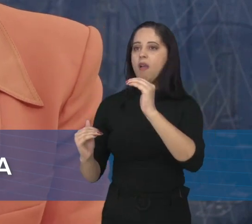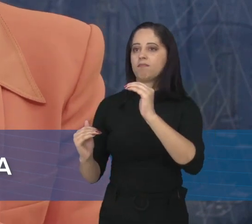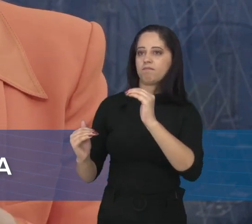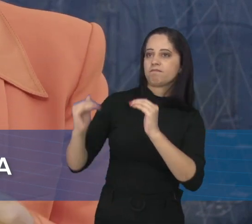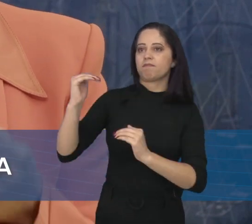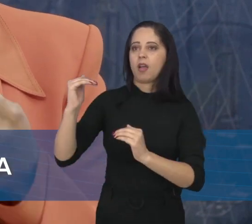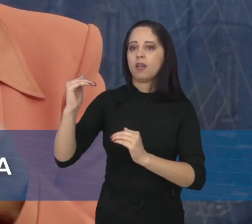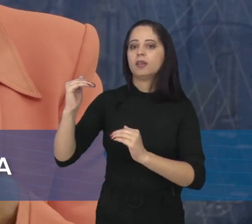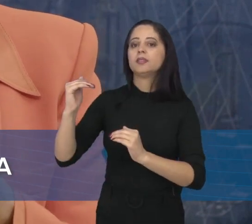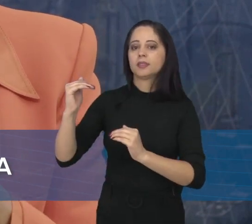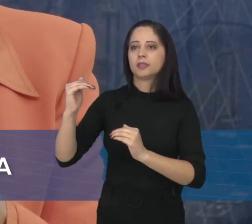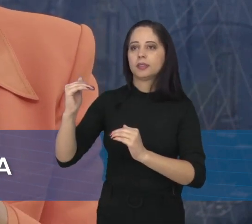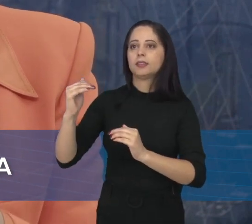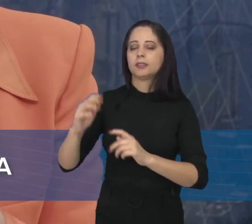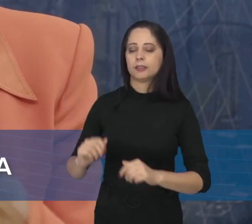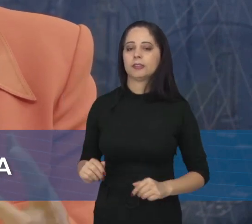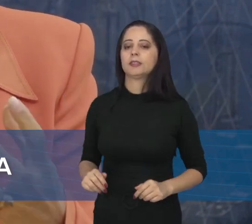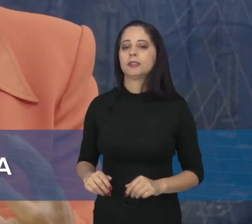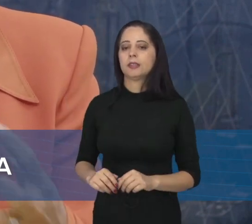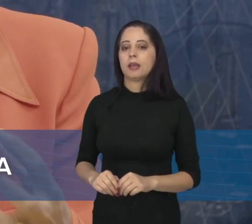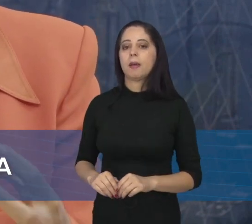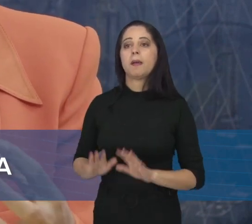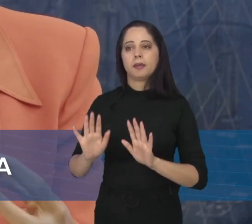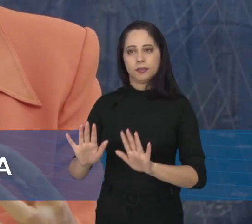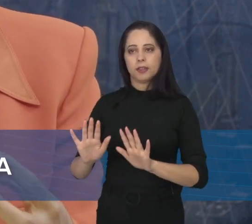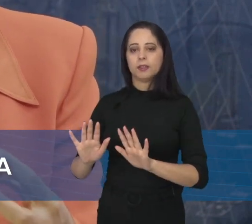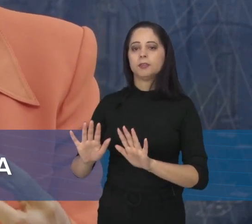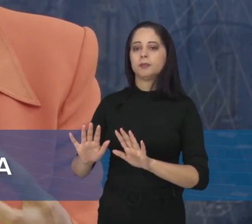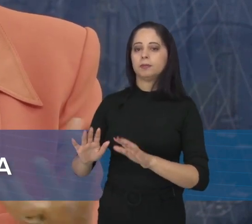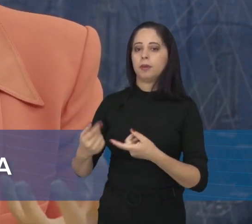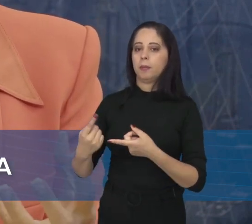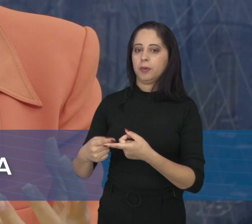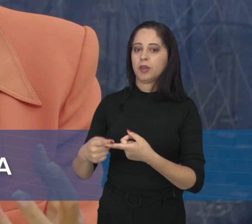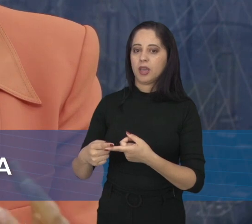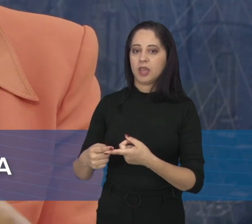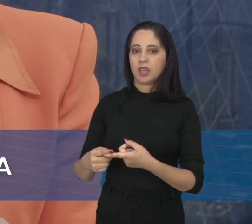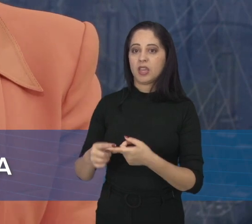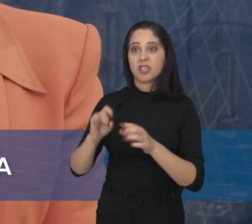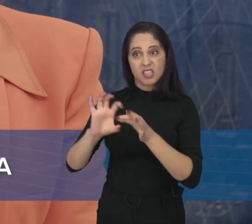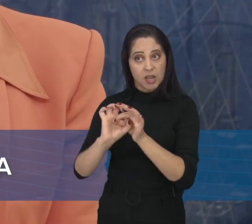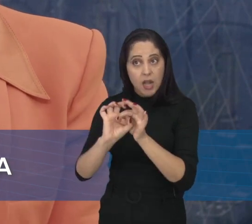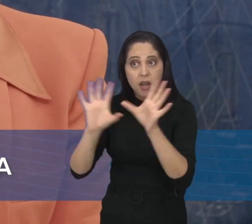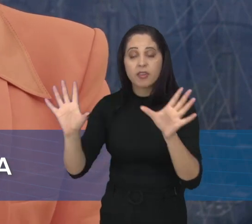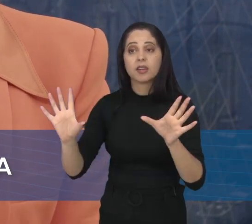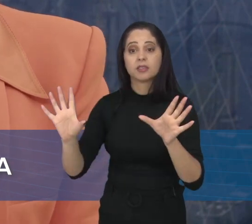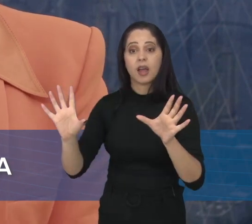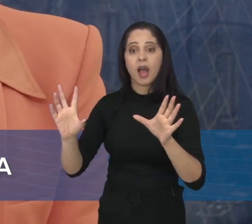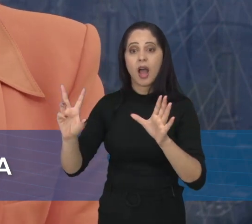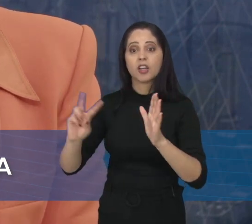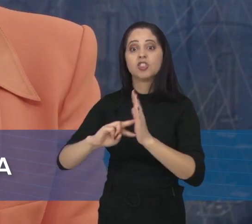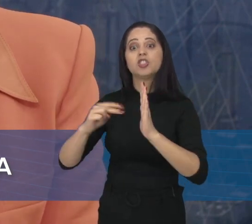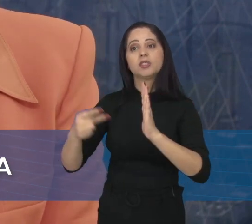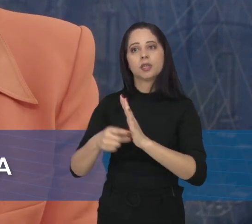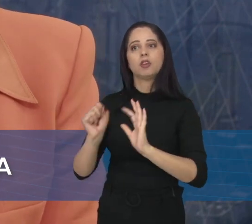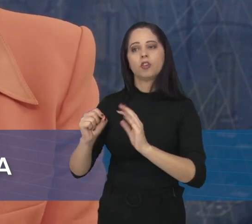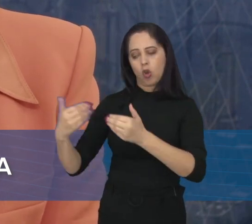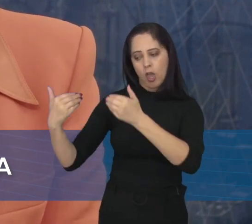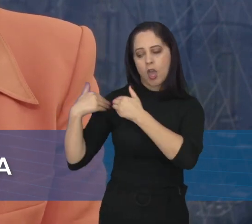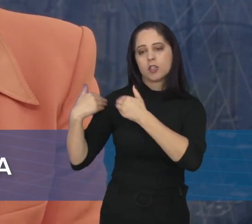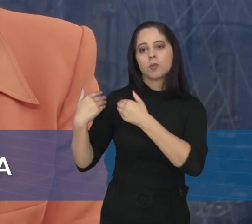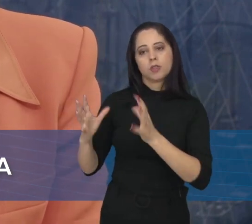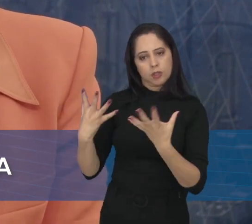funda e que aguenta a resposta, a responsabilidade diante da liberdade, porque ser livre, para ser livre precisa ser